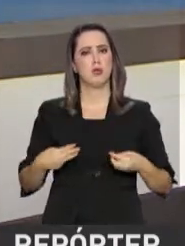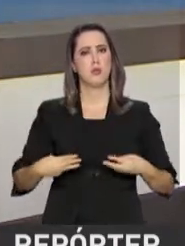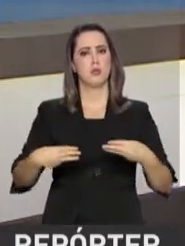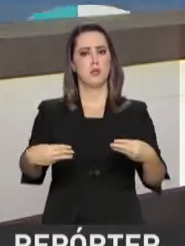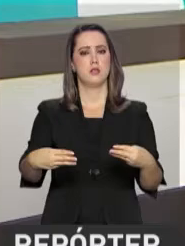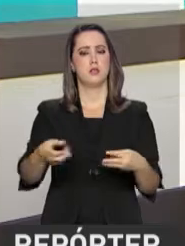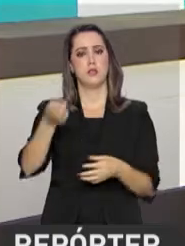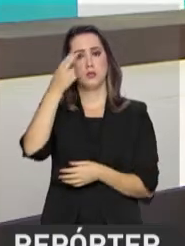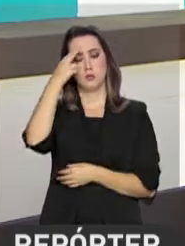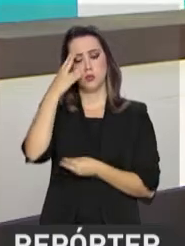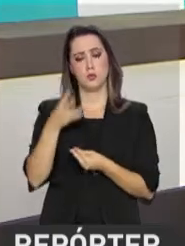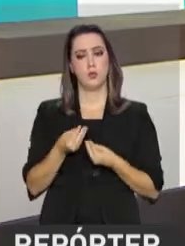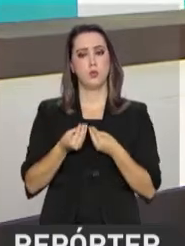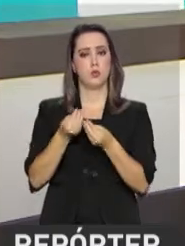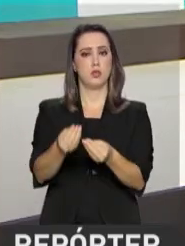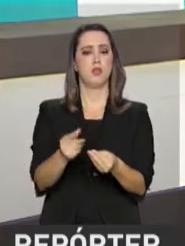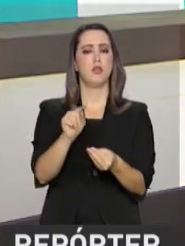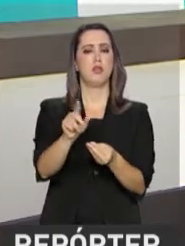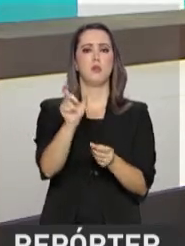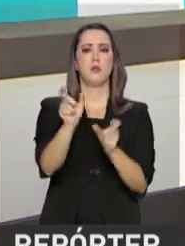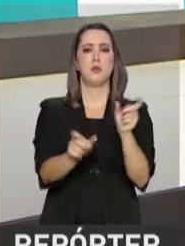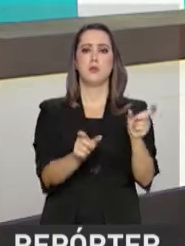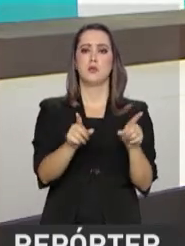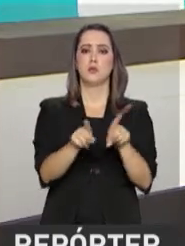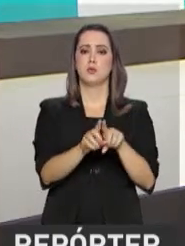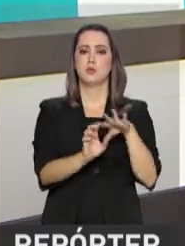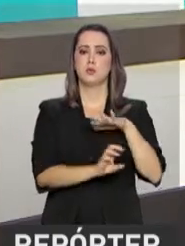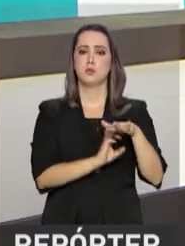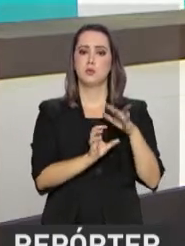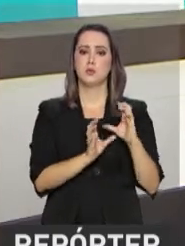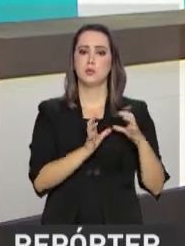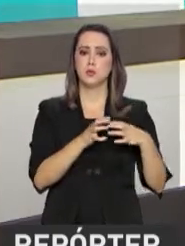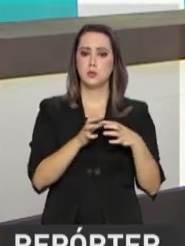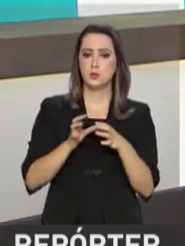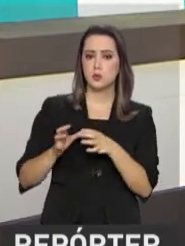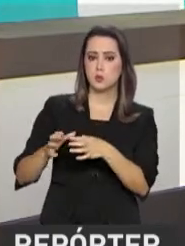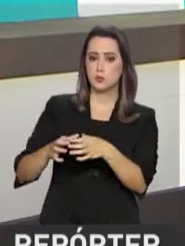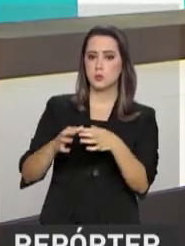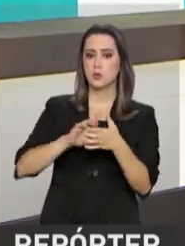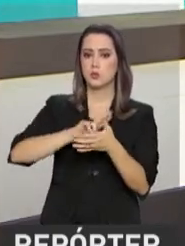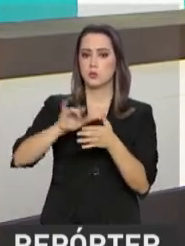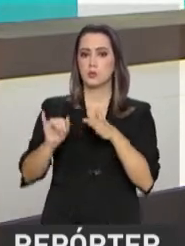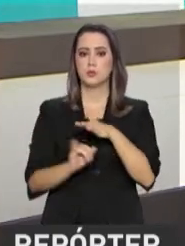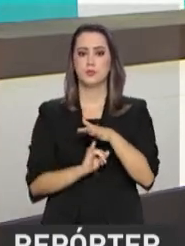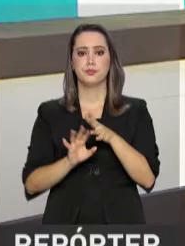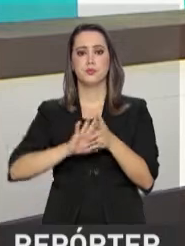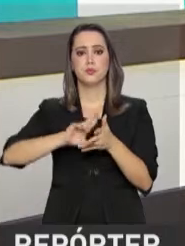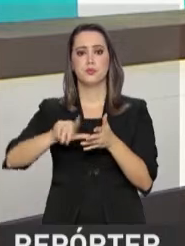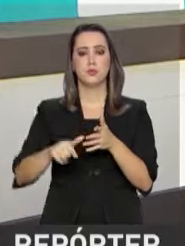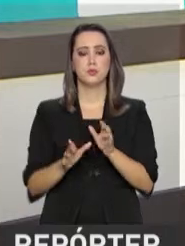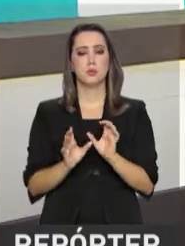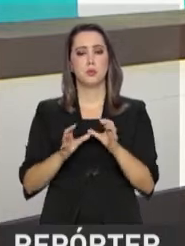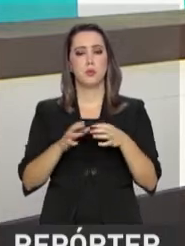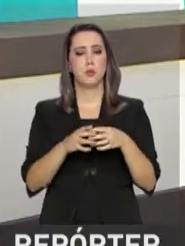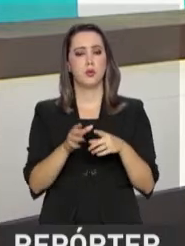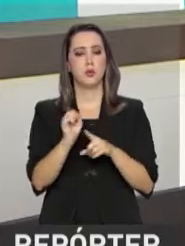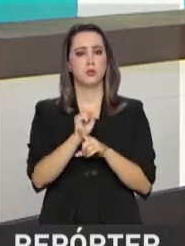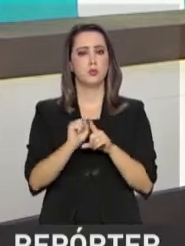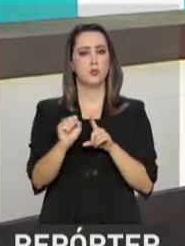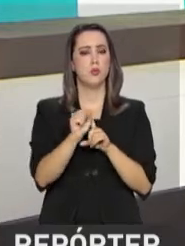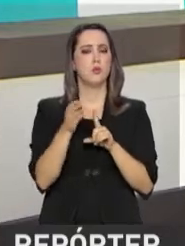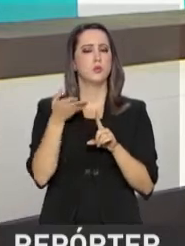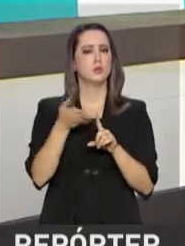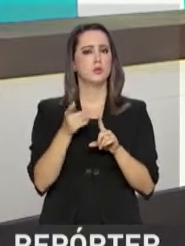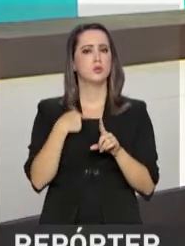da então a pessoas também a instituições grupos organizações enfim também iniciativas como um